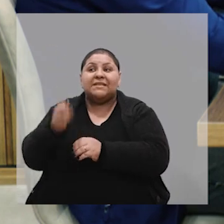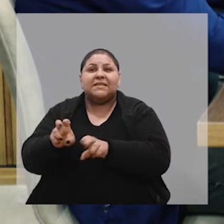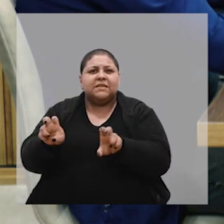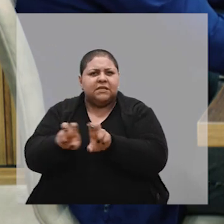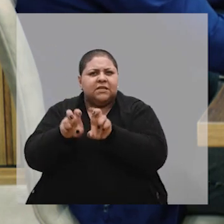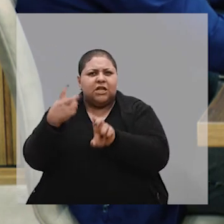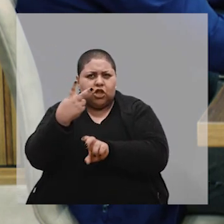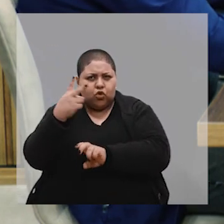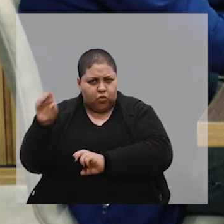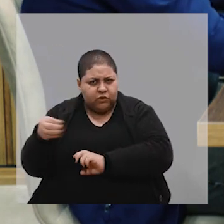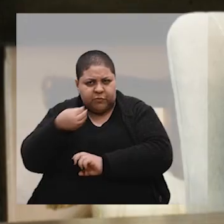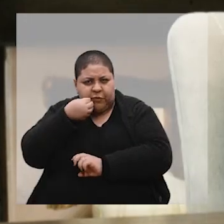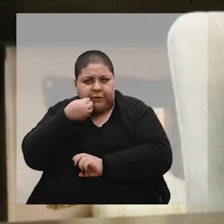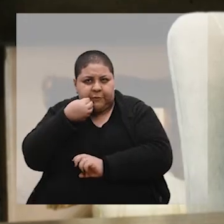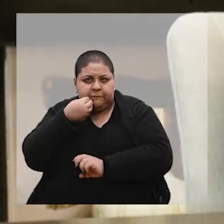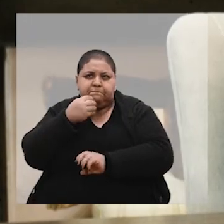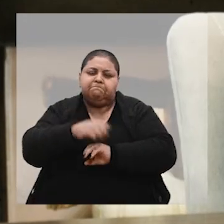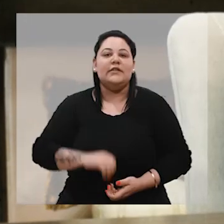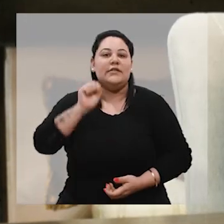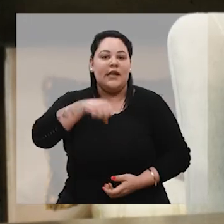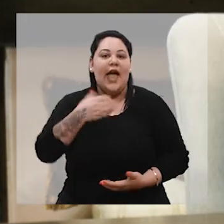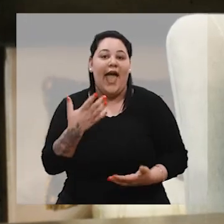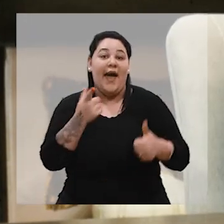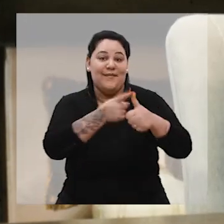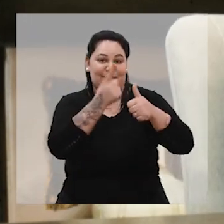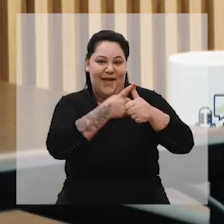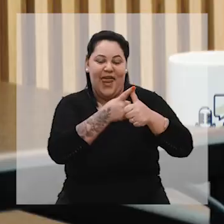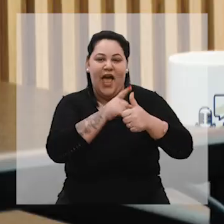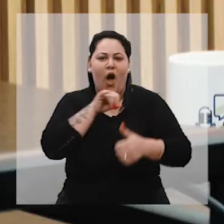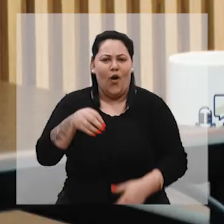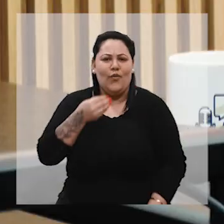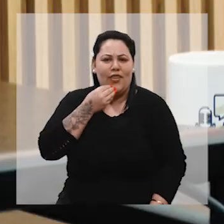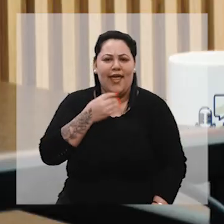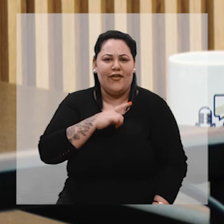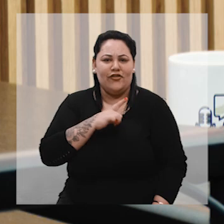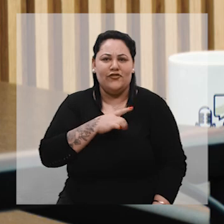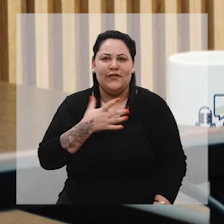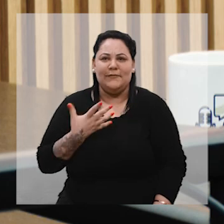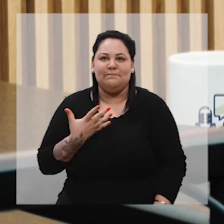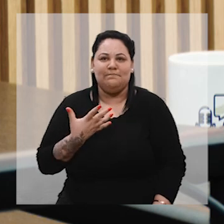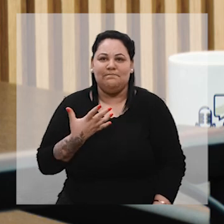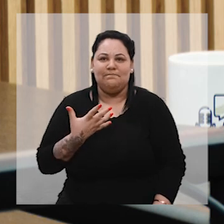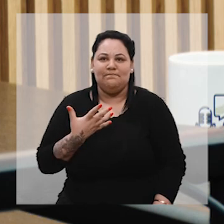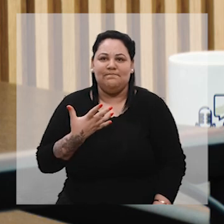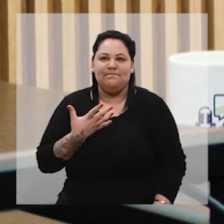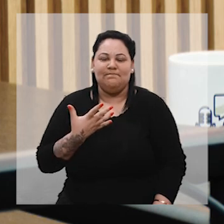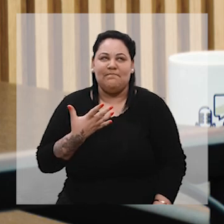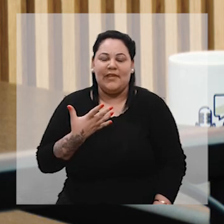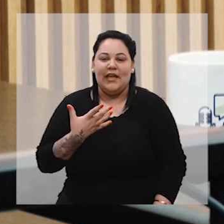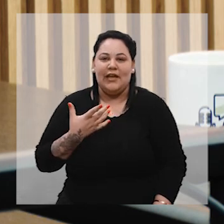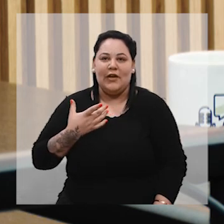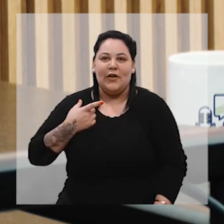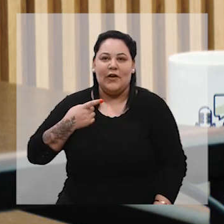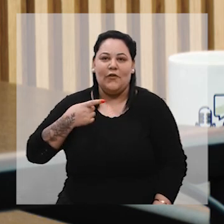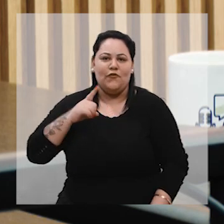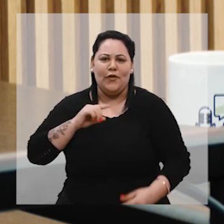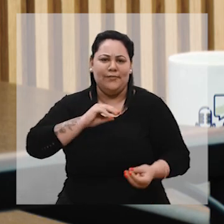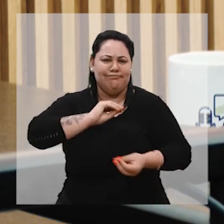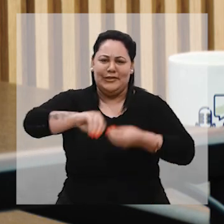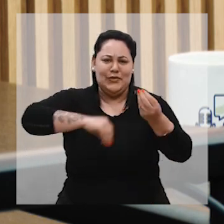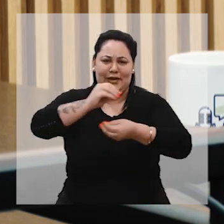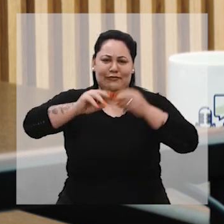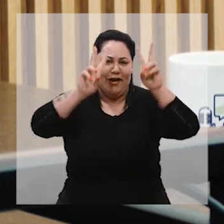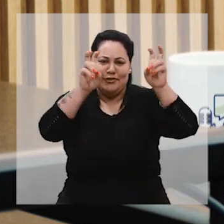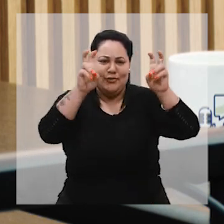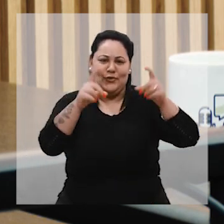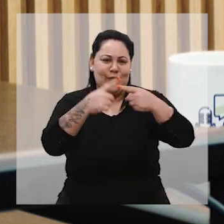né? Foram 2 oportunidades, é isso, Zé? Exatamente, cara. A primeira oportunidade, até fui